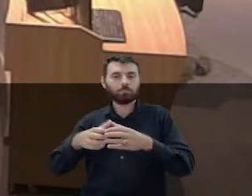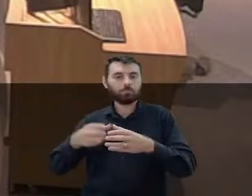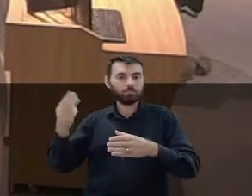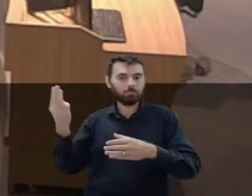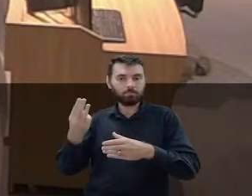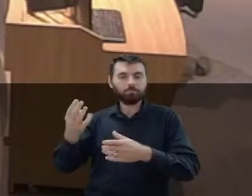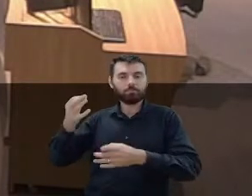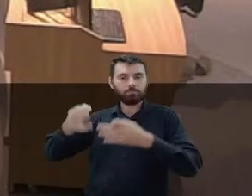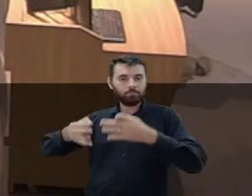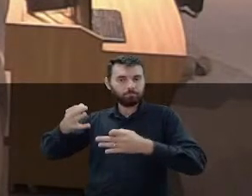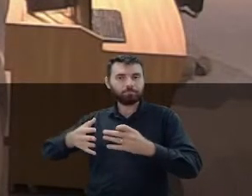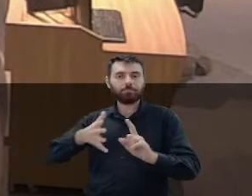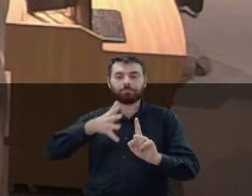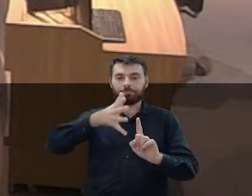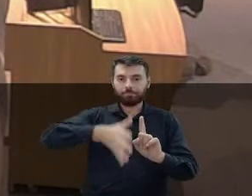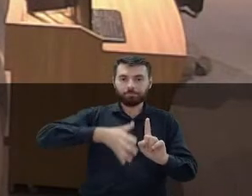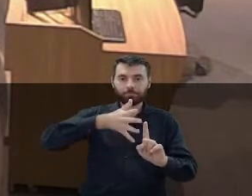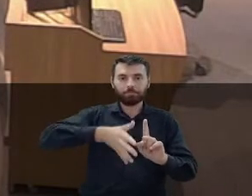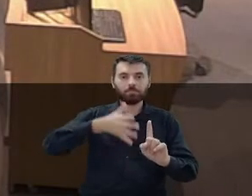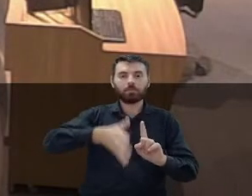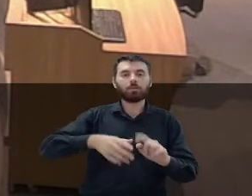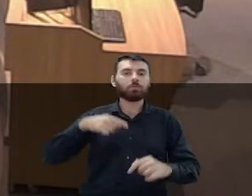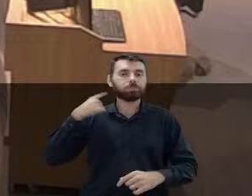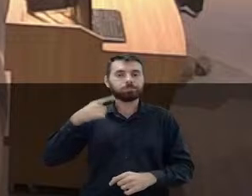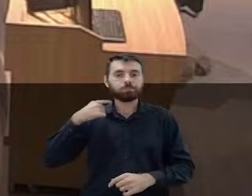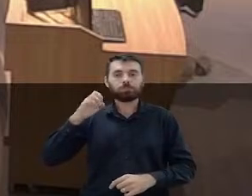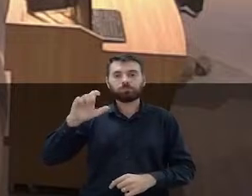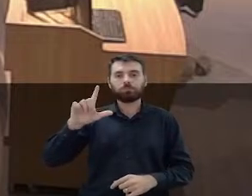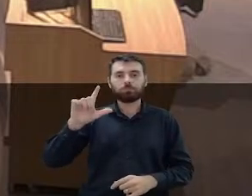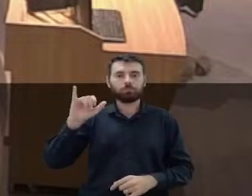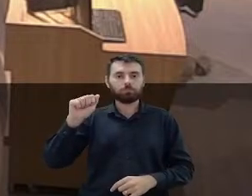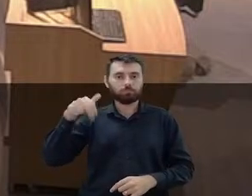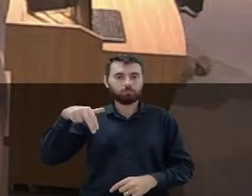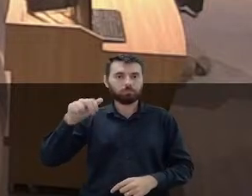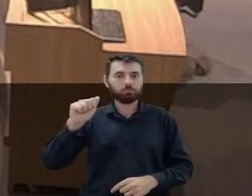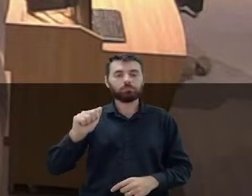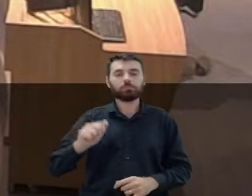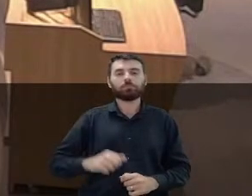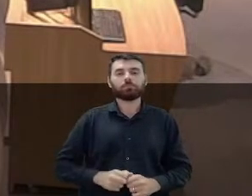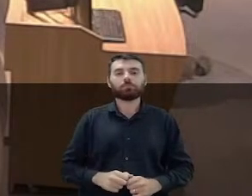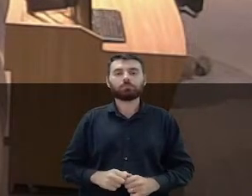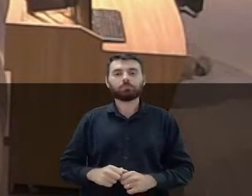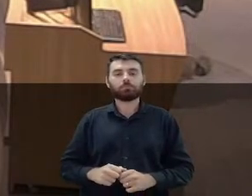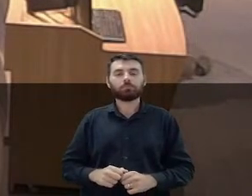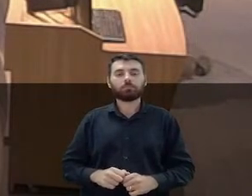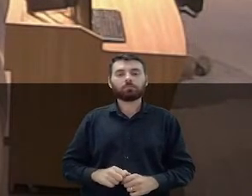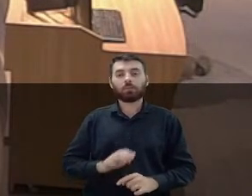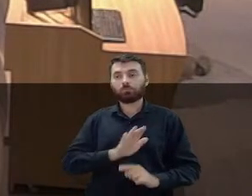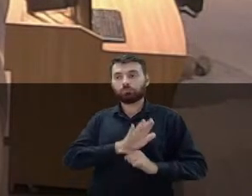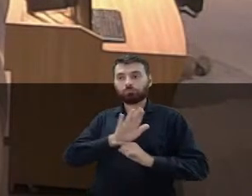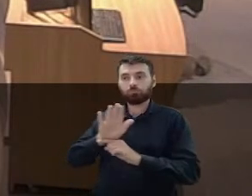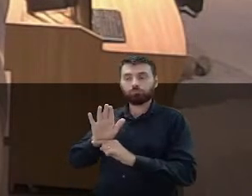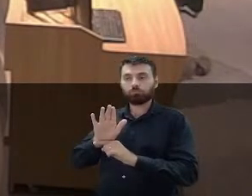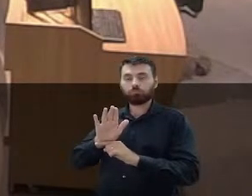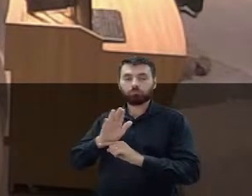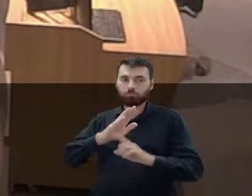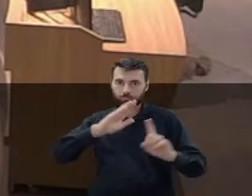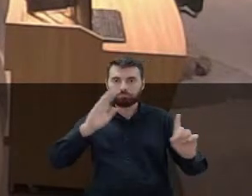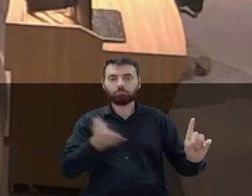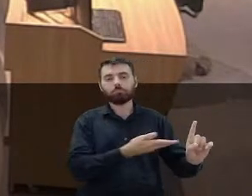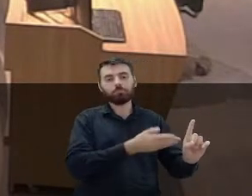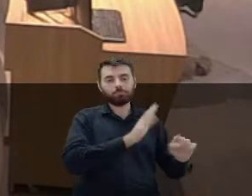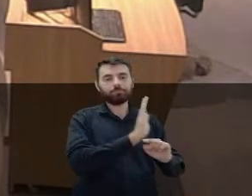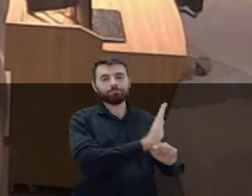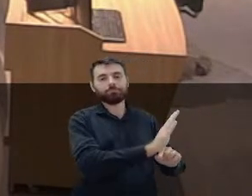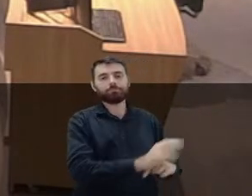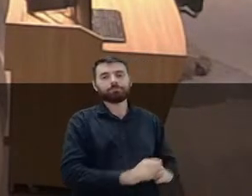para sustentação oral, doutora Eliana Tavares Lima, advogada da recorrente reclamada.